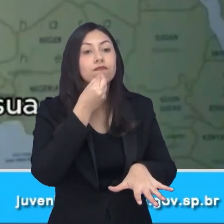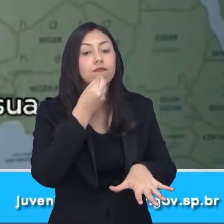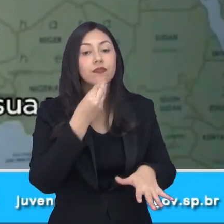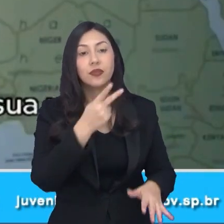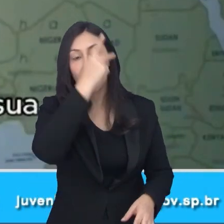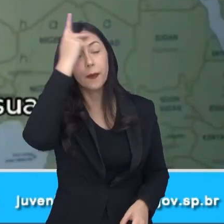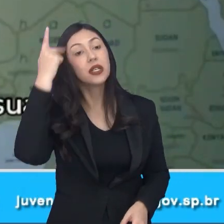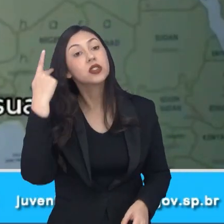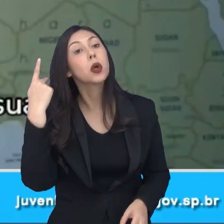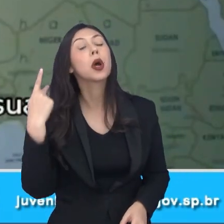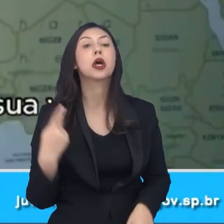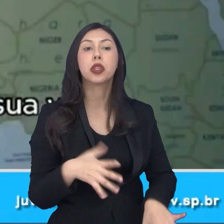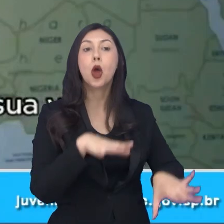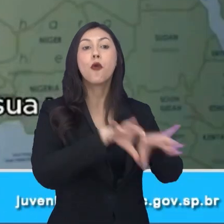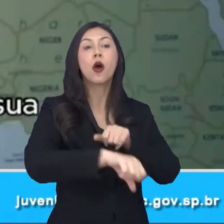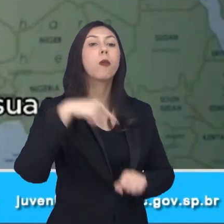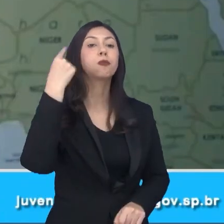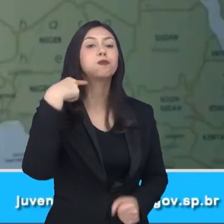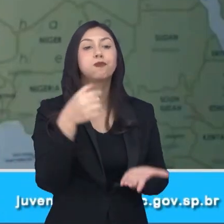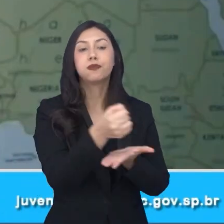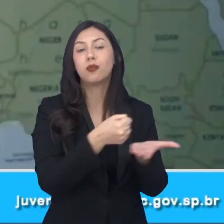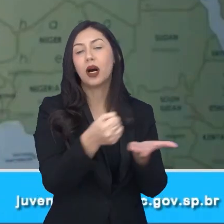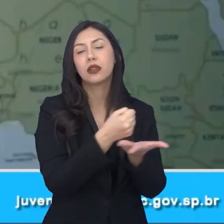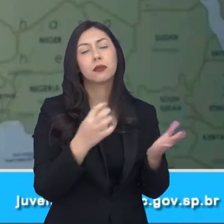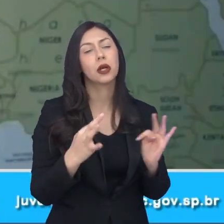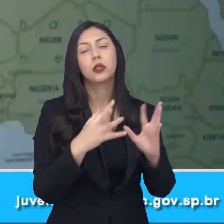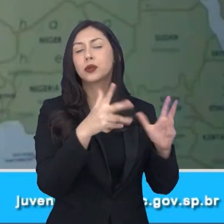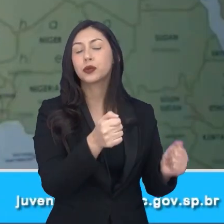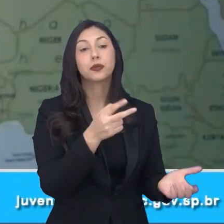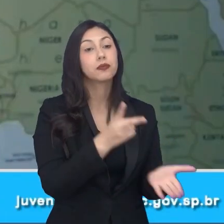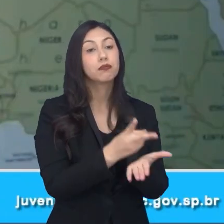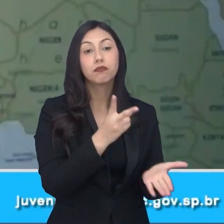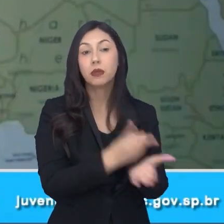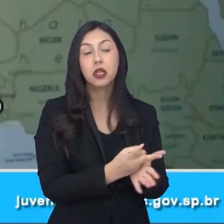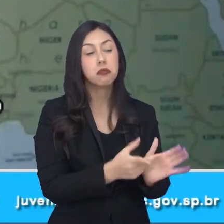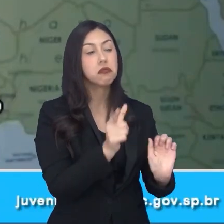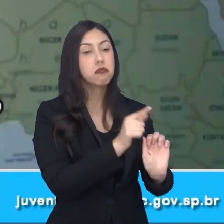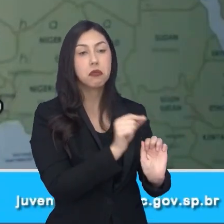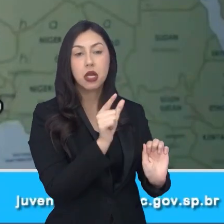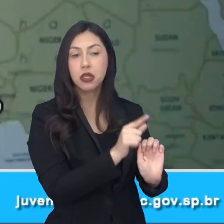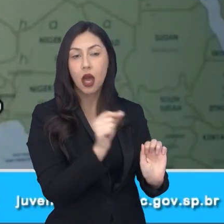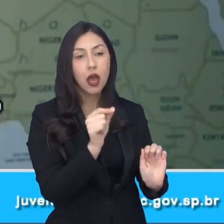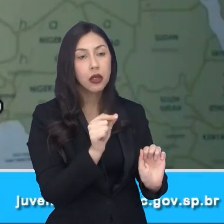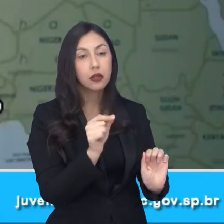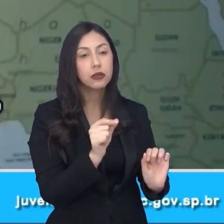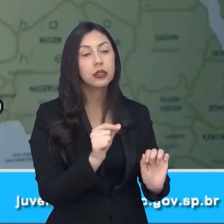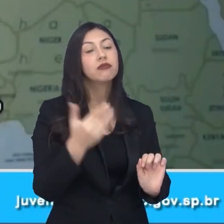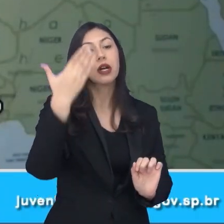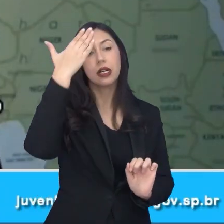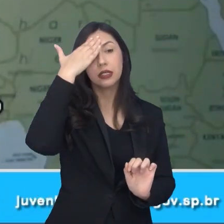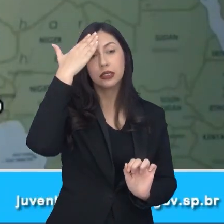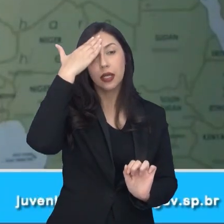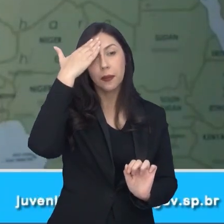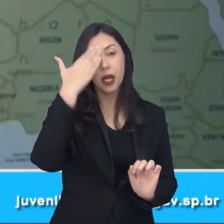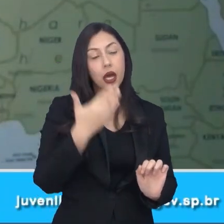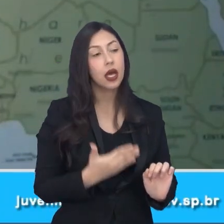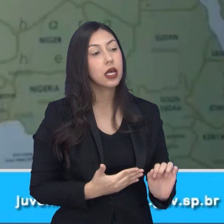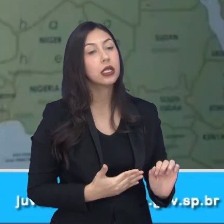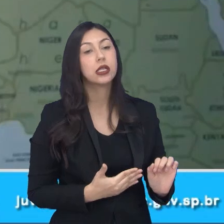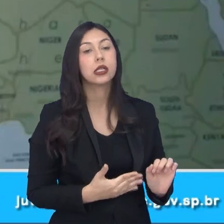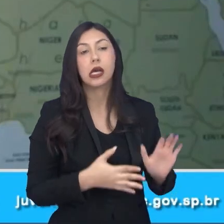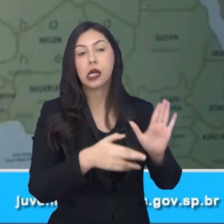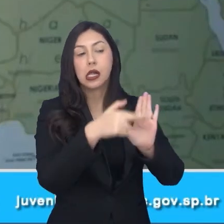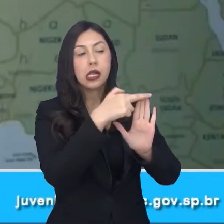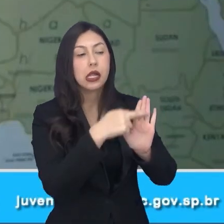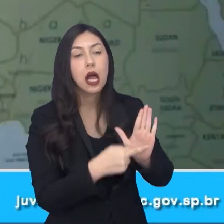forma em direito tem base para tudo na sua vida. Mesmo se você seja empresário, você vai saber andar dentro do direito, você vai saber quais